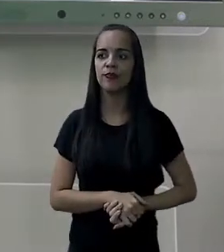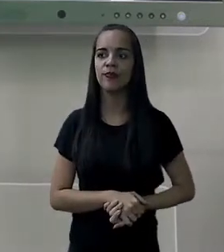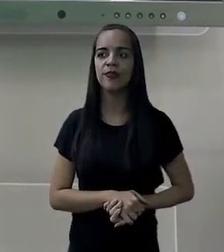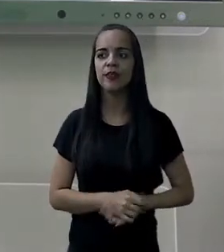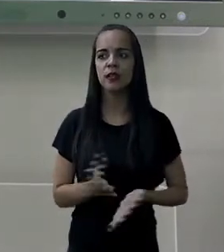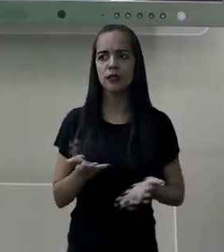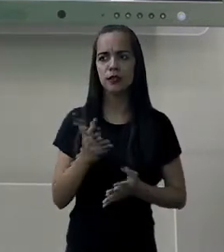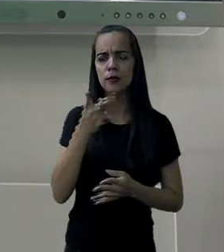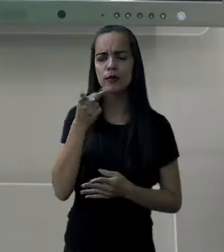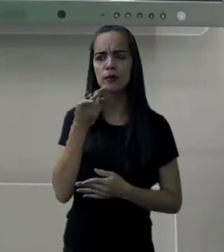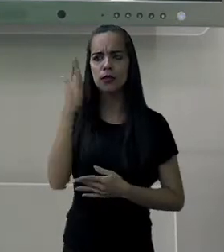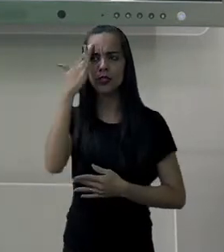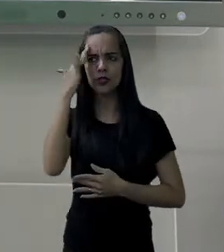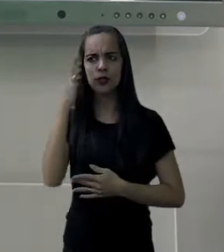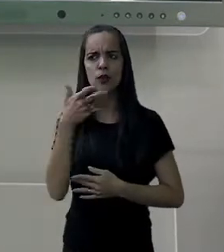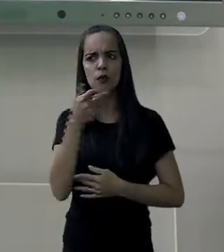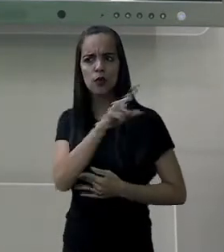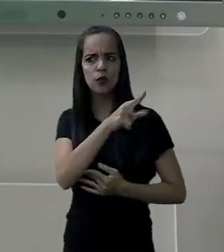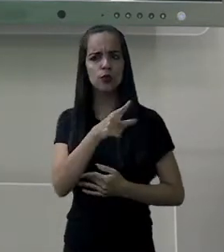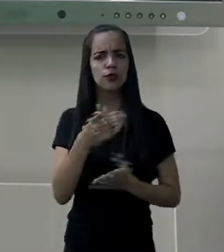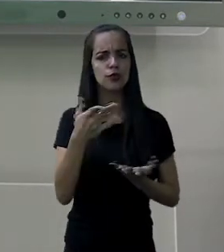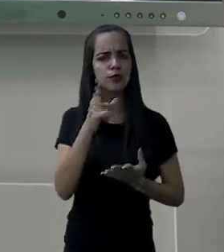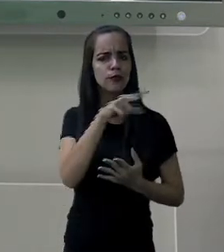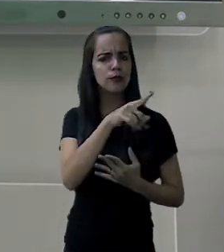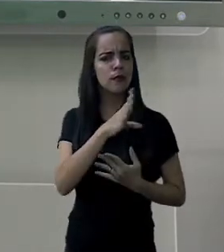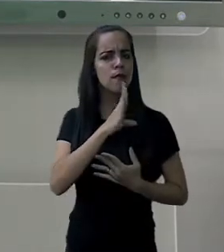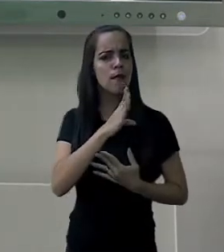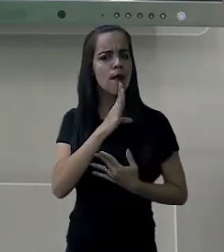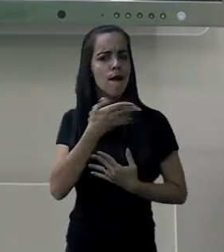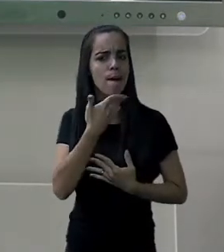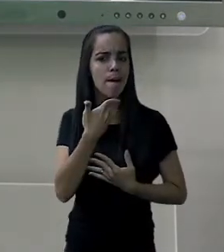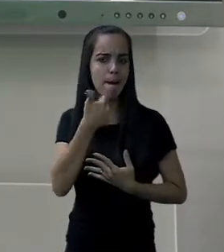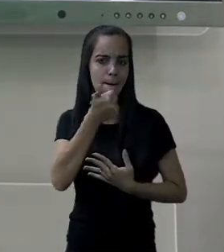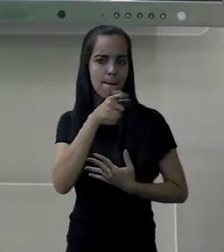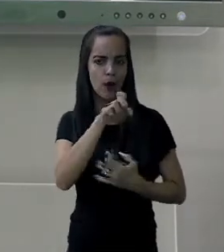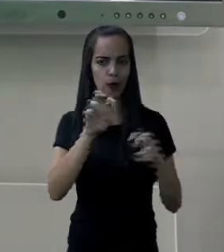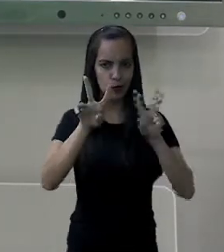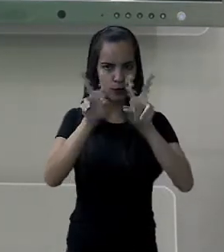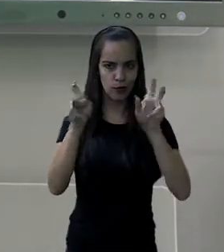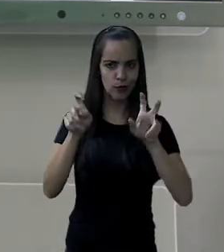europeu. Vamos falar um pouquinho sobre a União Europeia. Tranquilo?